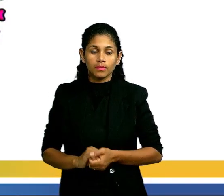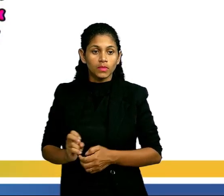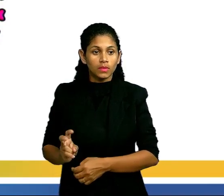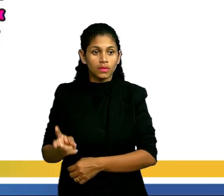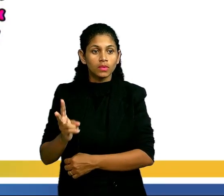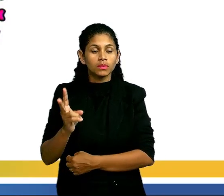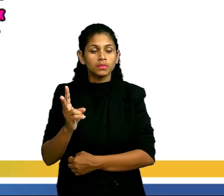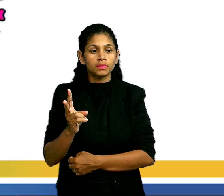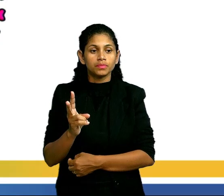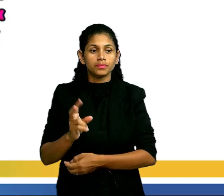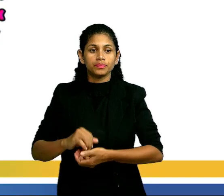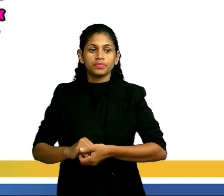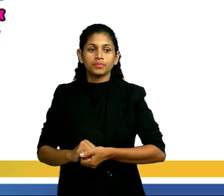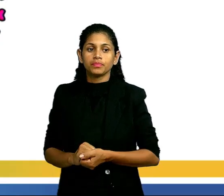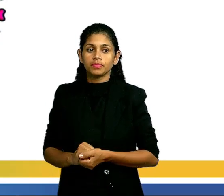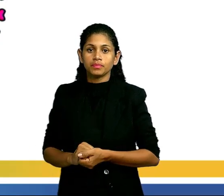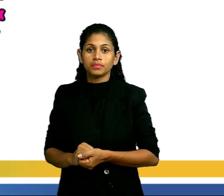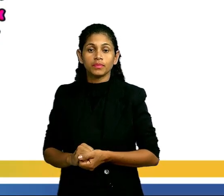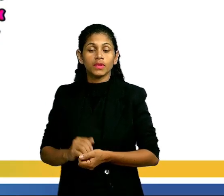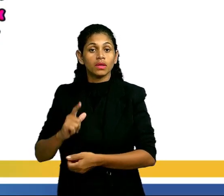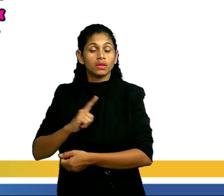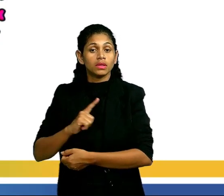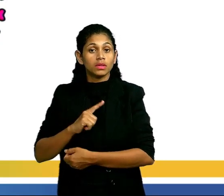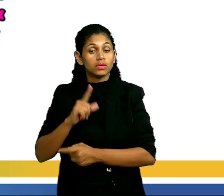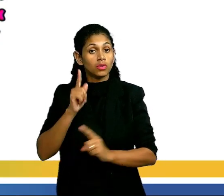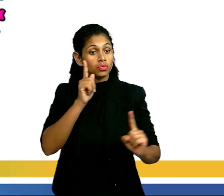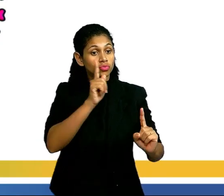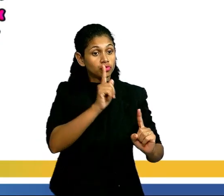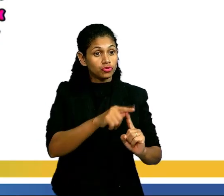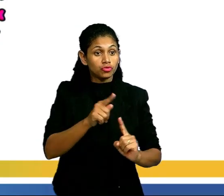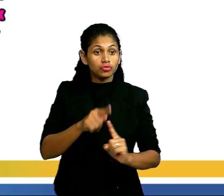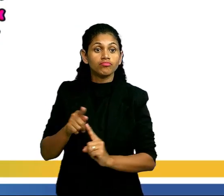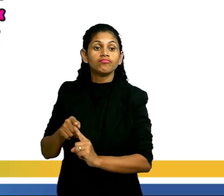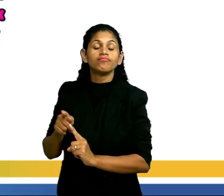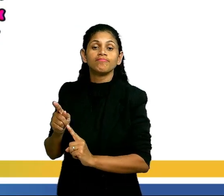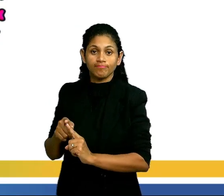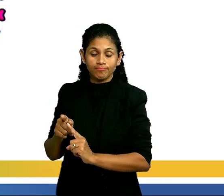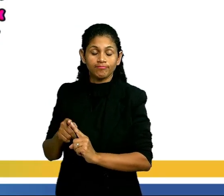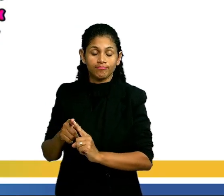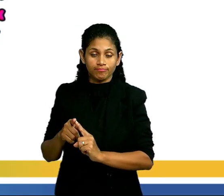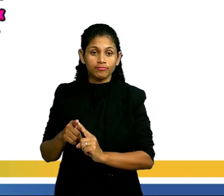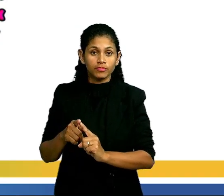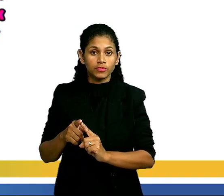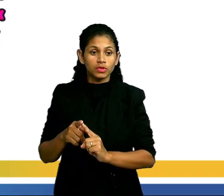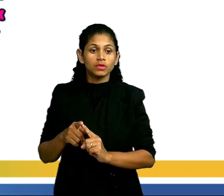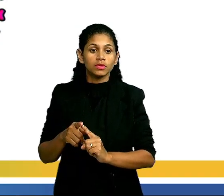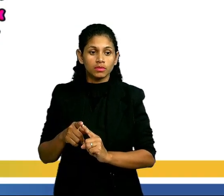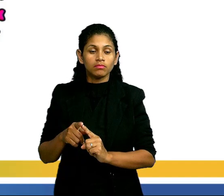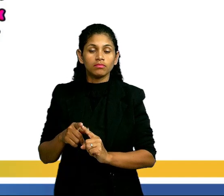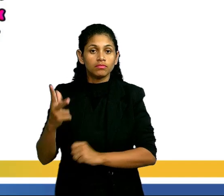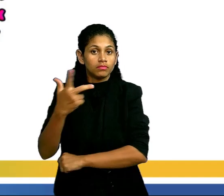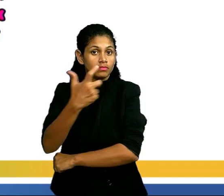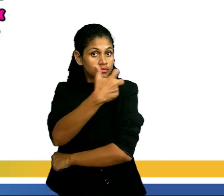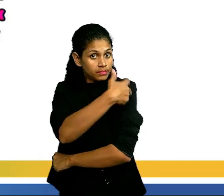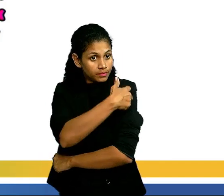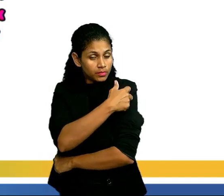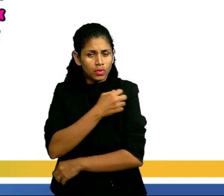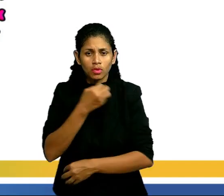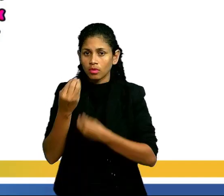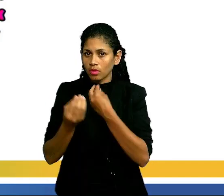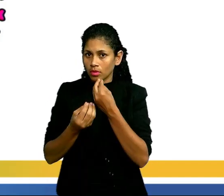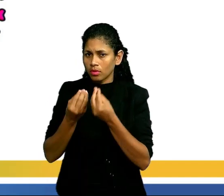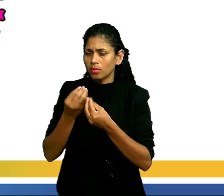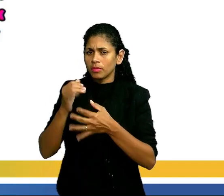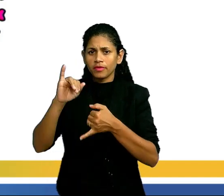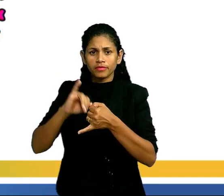Seguindo aqui, pessoal, olha só, temos tipo de abordagem de micro-organismos, temos tipos de vacina, como é que elas são